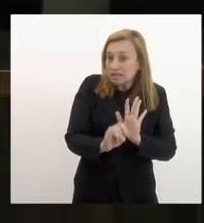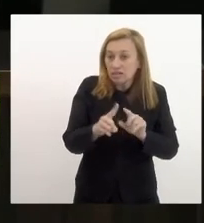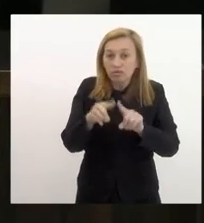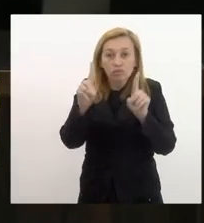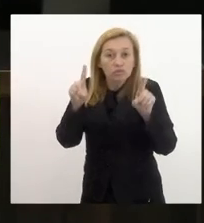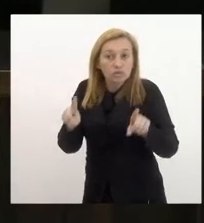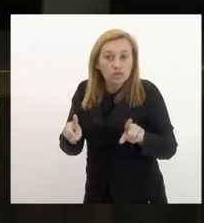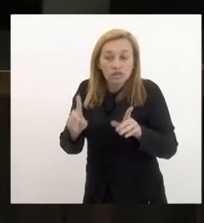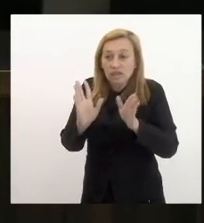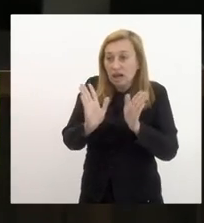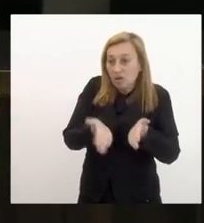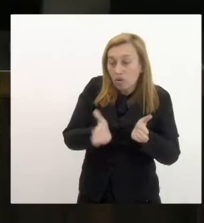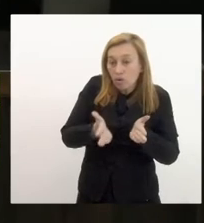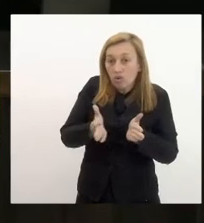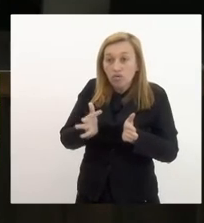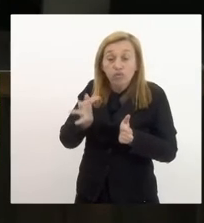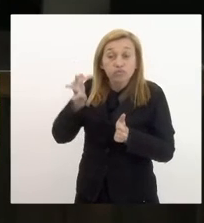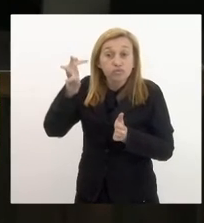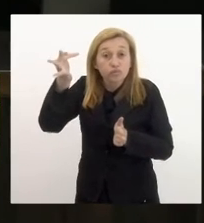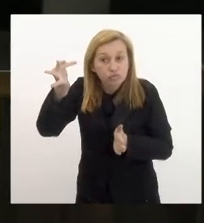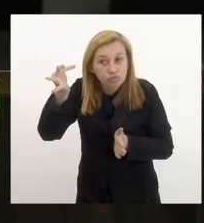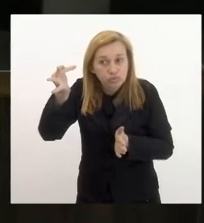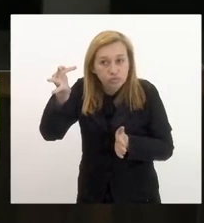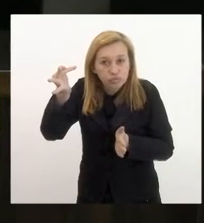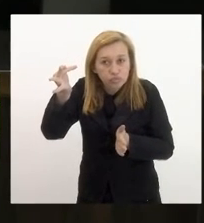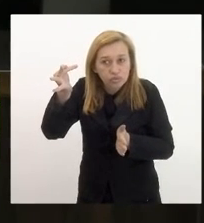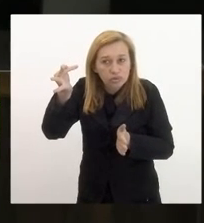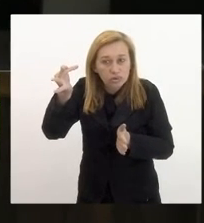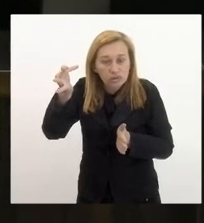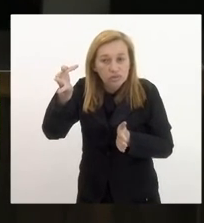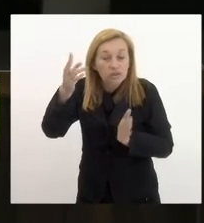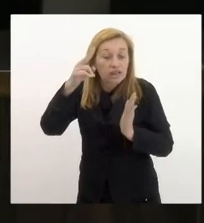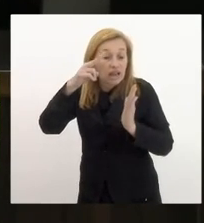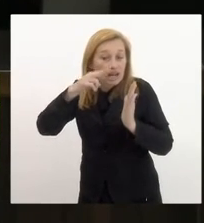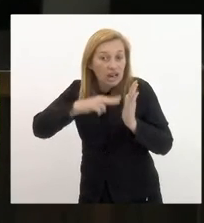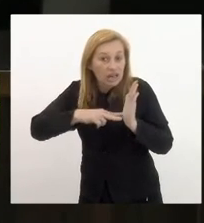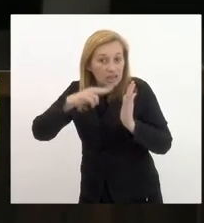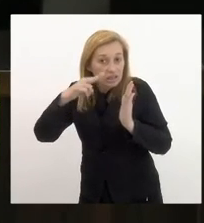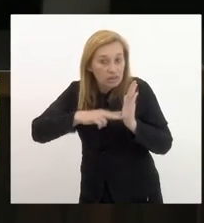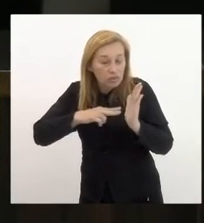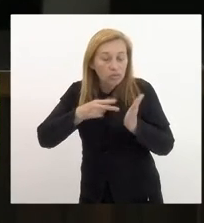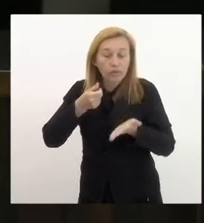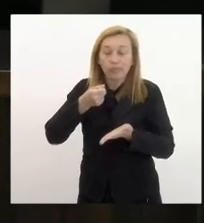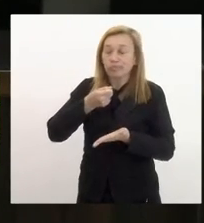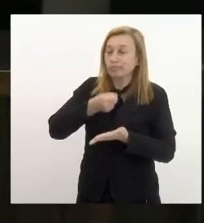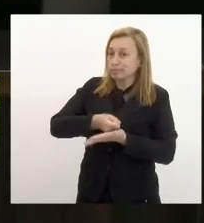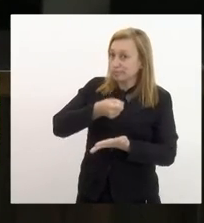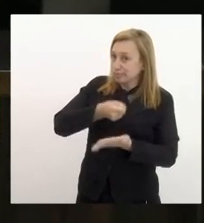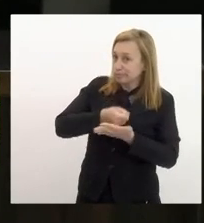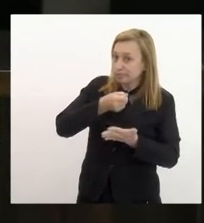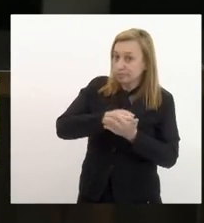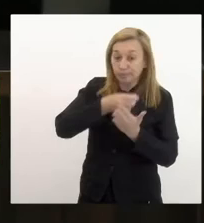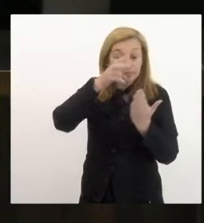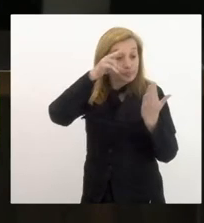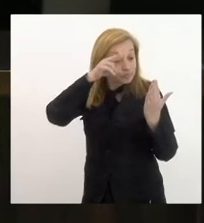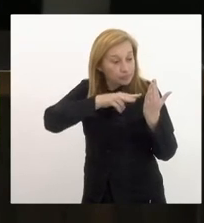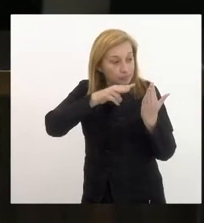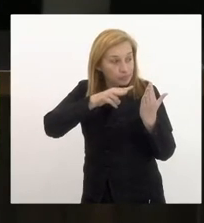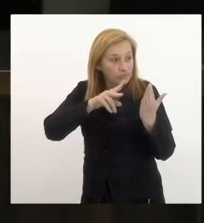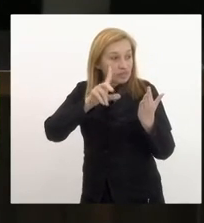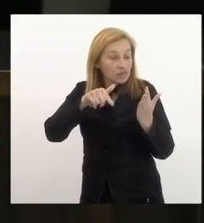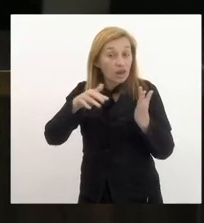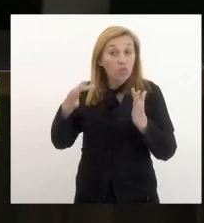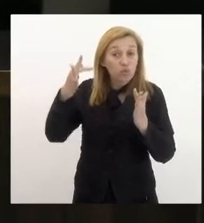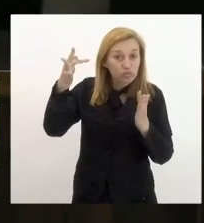funcionários atuais os futuros a gente está fazendo a leitura porque é obrigatório que são